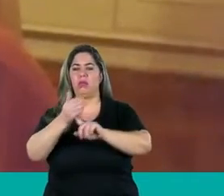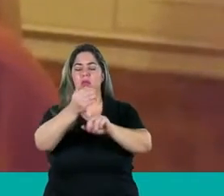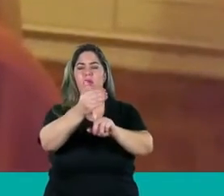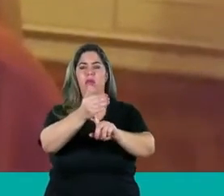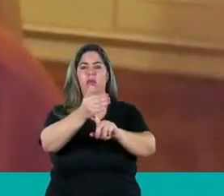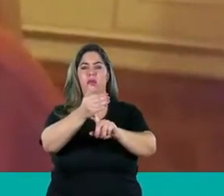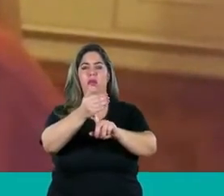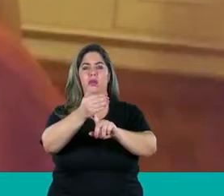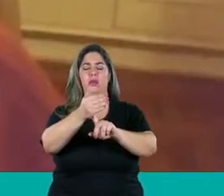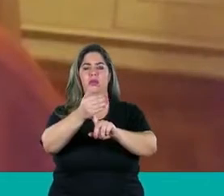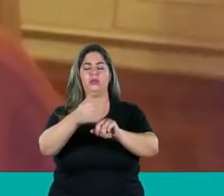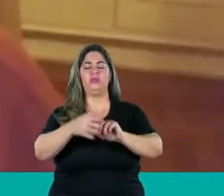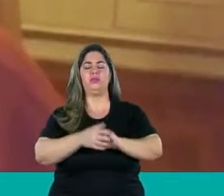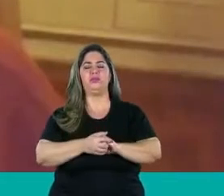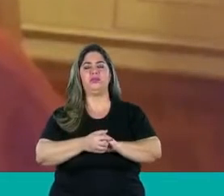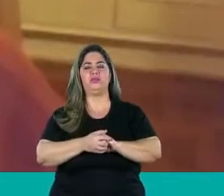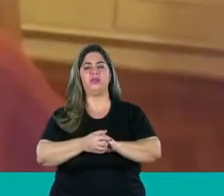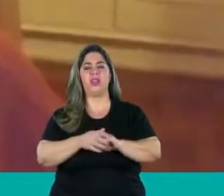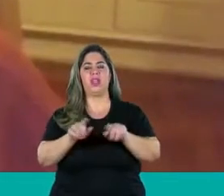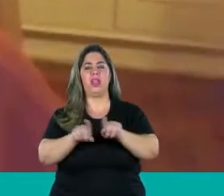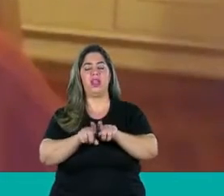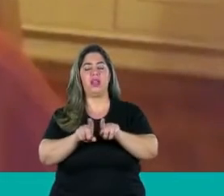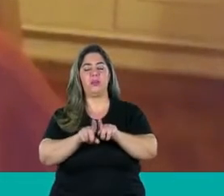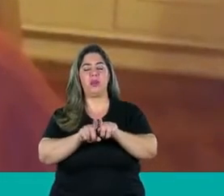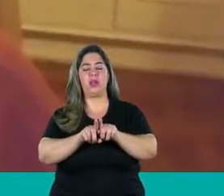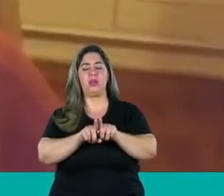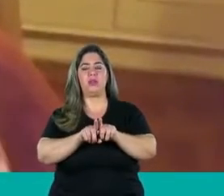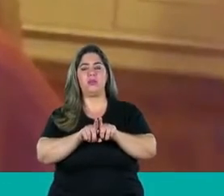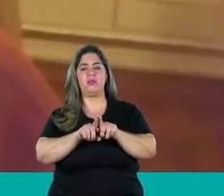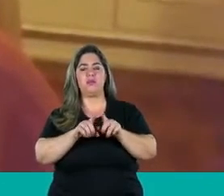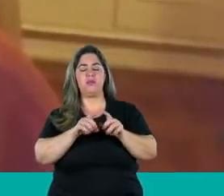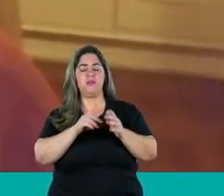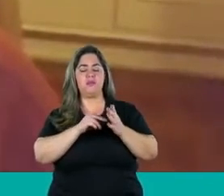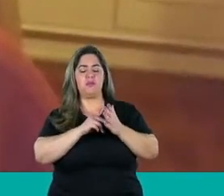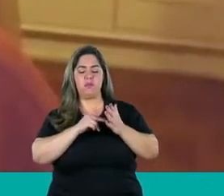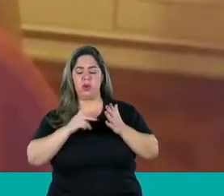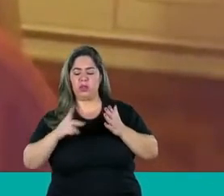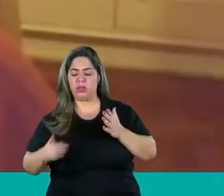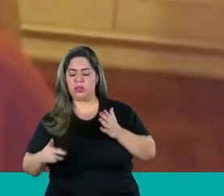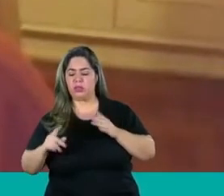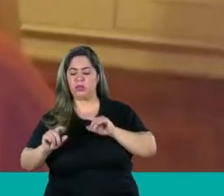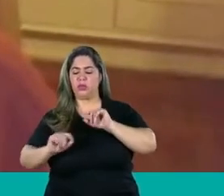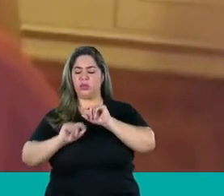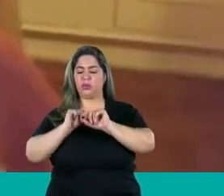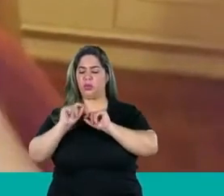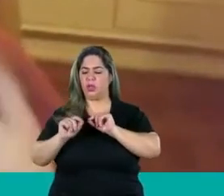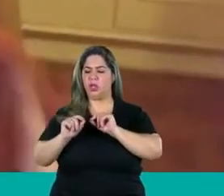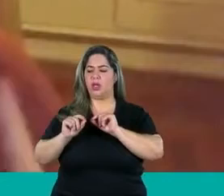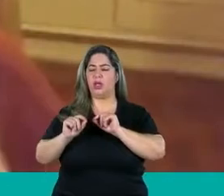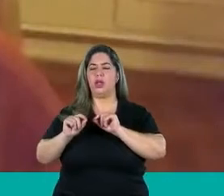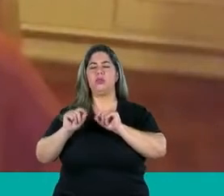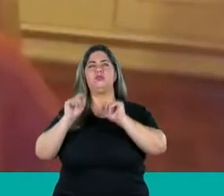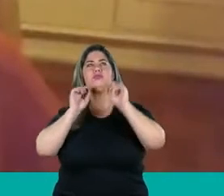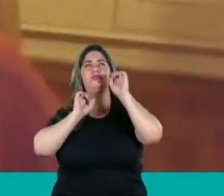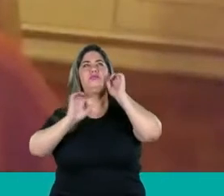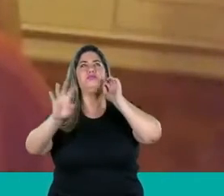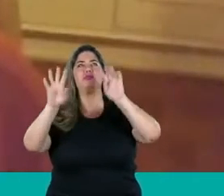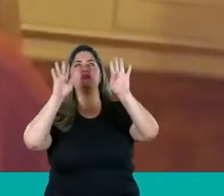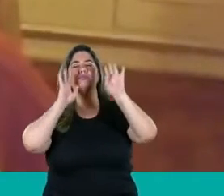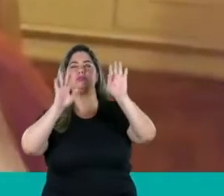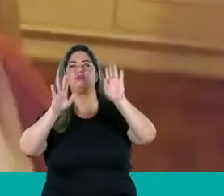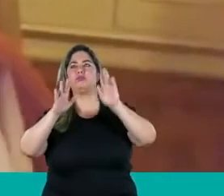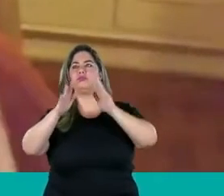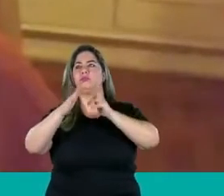resiliência. E poesia é o autoconhecimento, o cultivo pessoal estético, dos afetos,